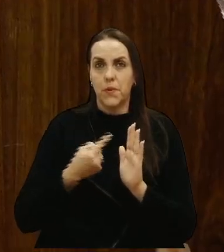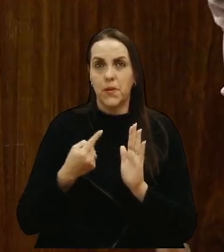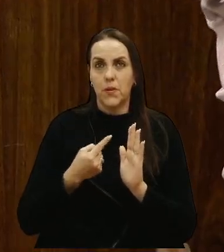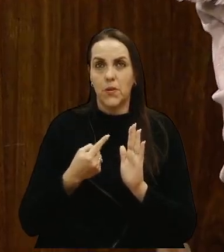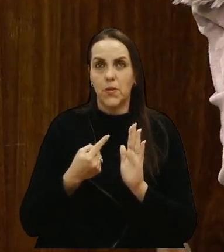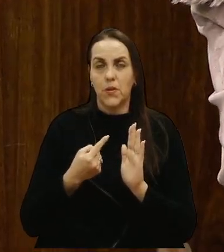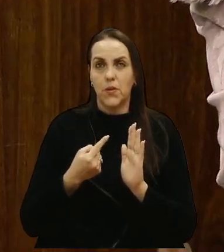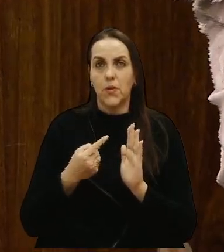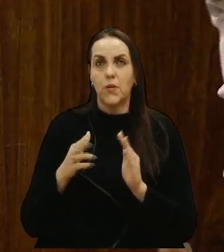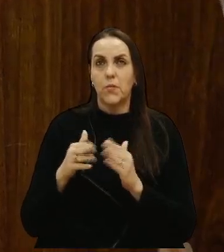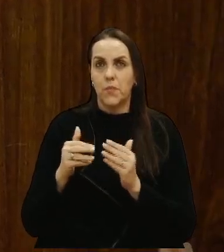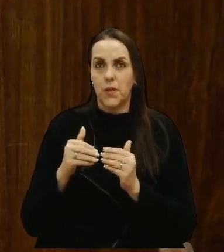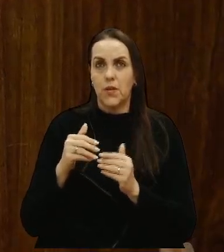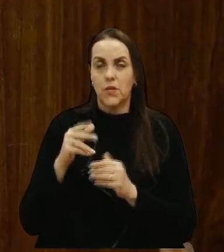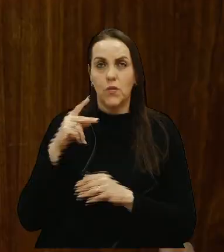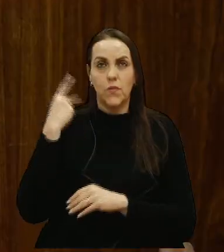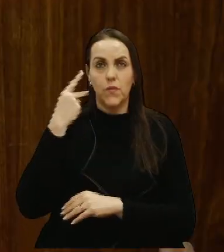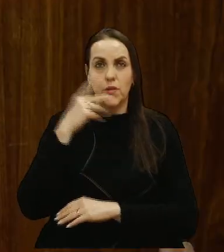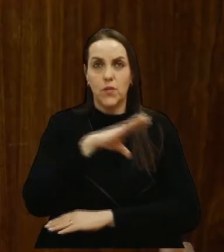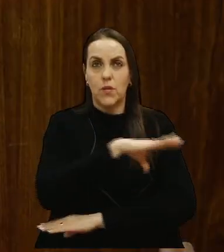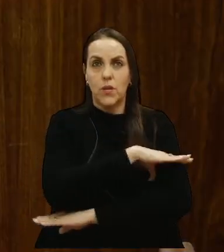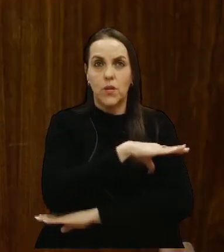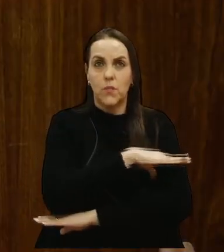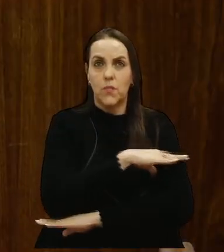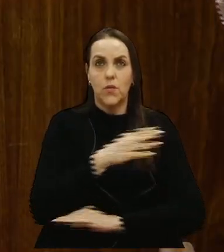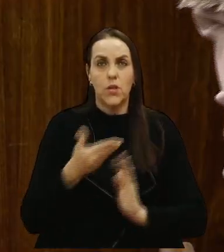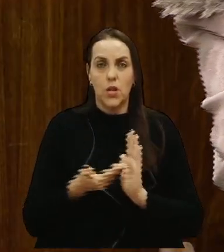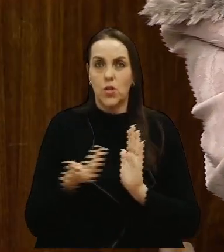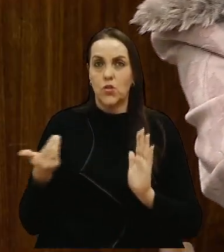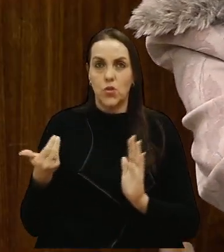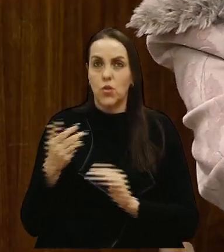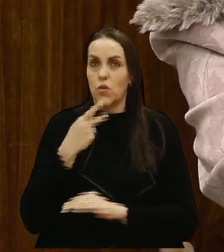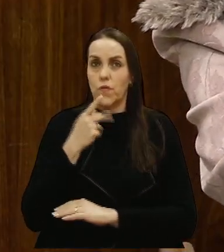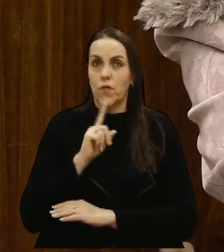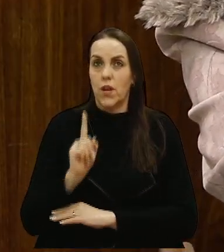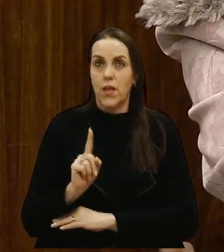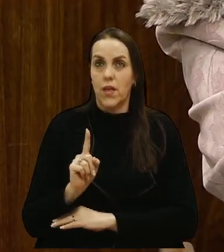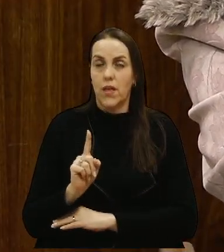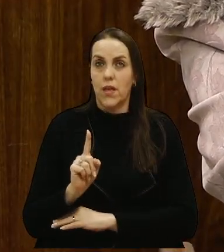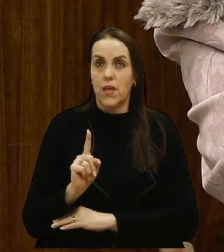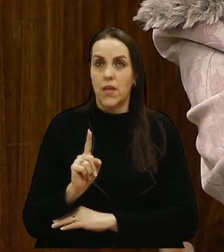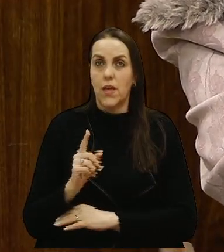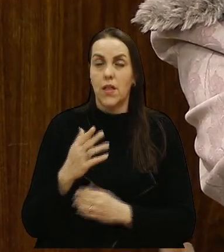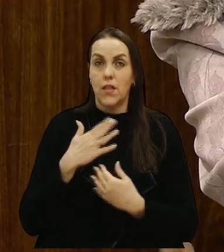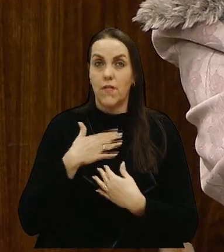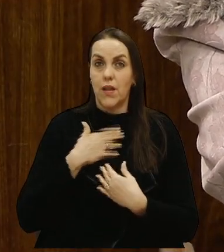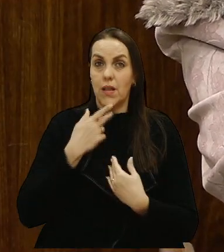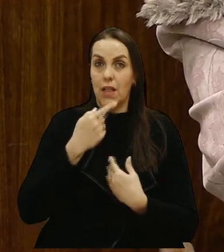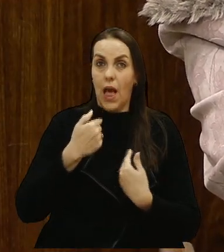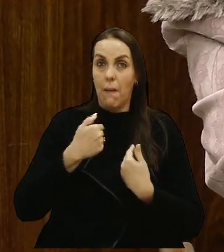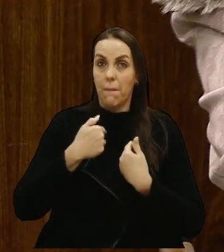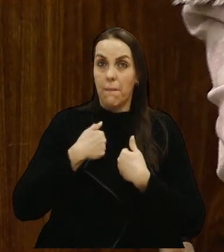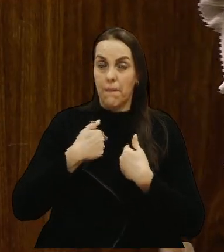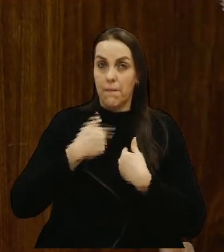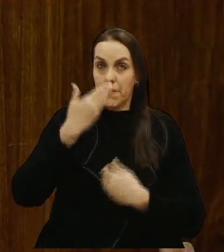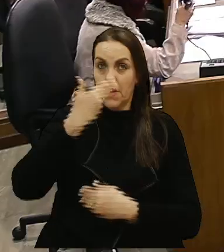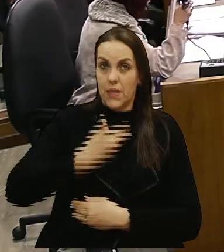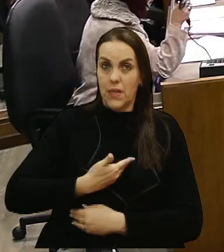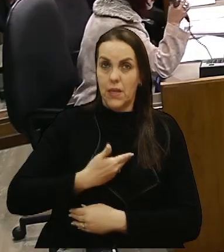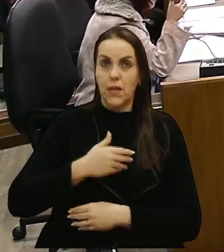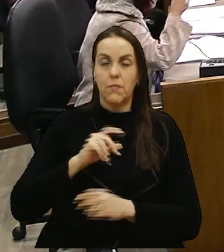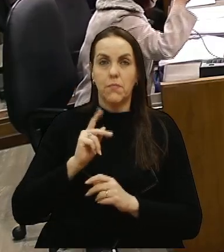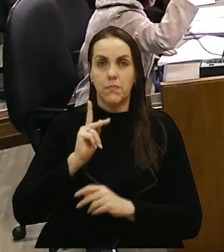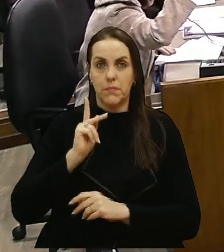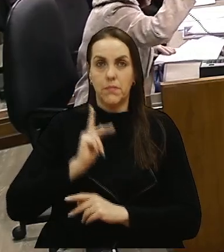o vereador Ramon retire, porque não foi isso que eu falei. Eu estava falando em relação à minha pessoa. Obrigado,